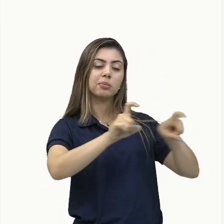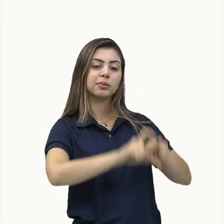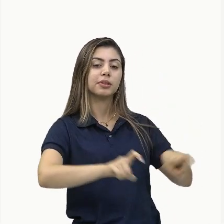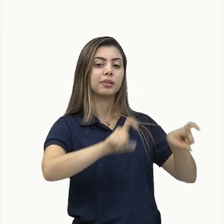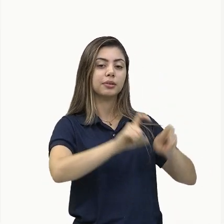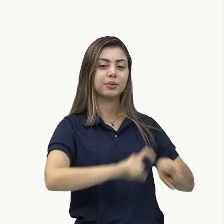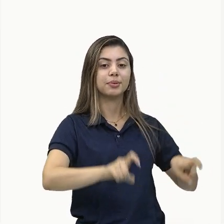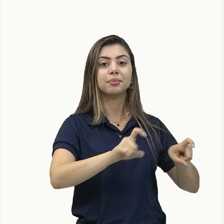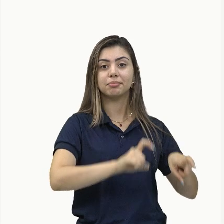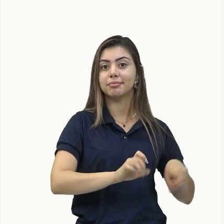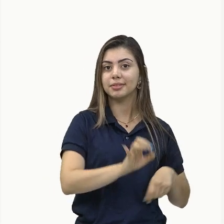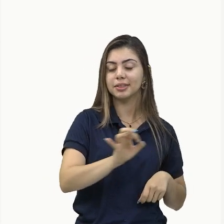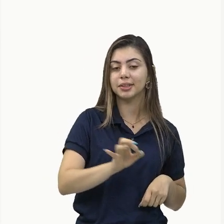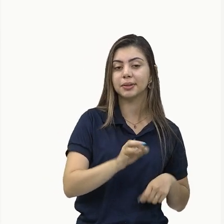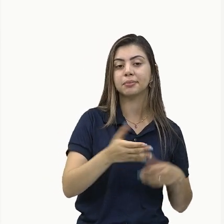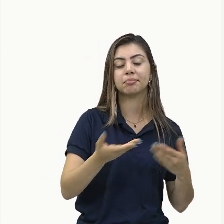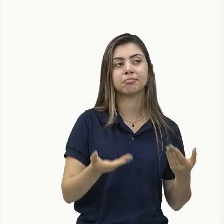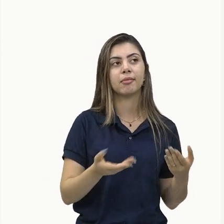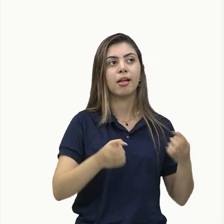computadores,